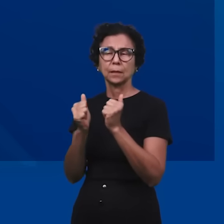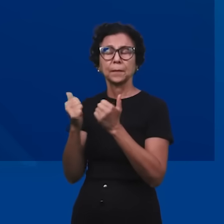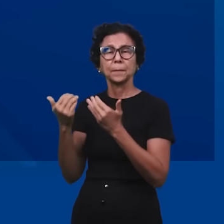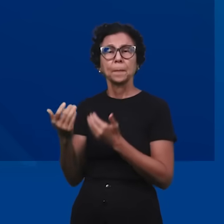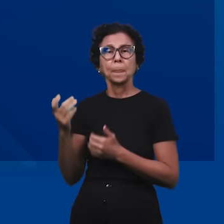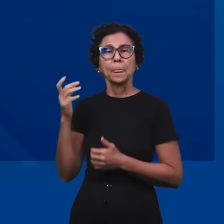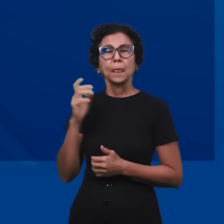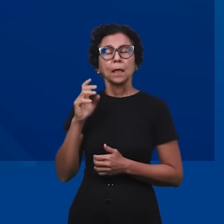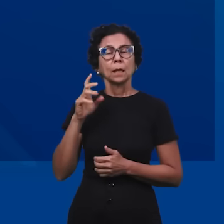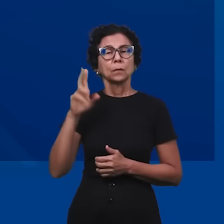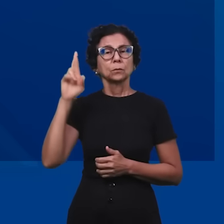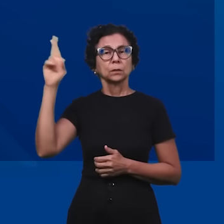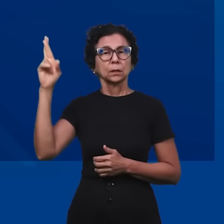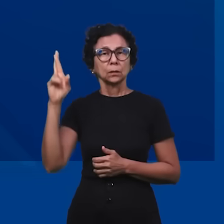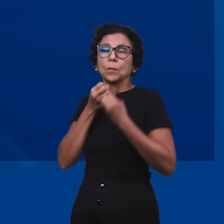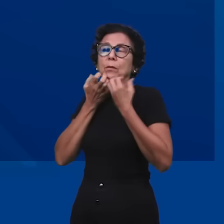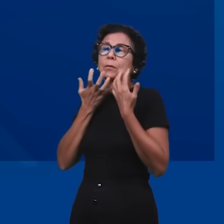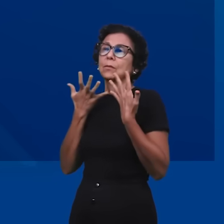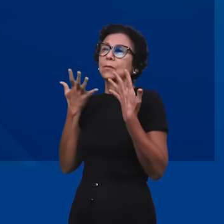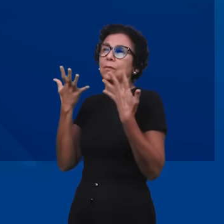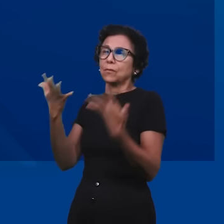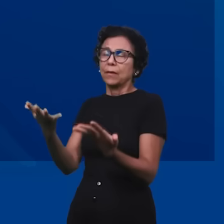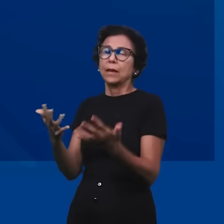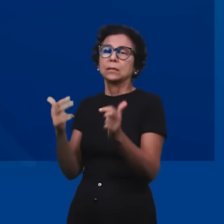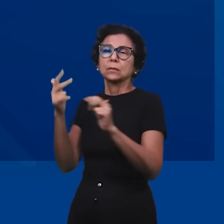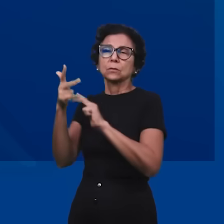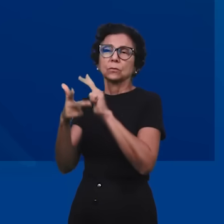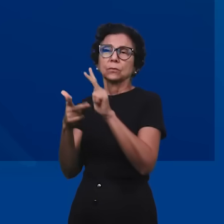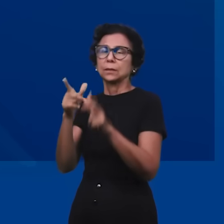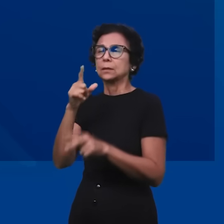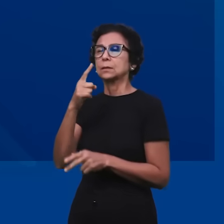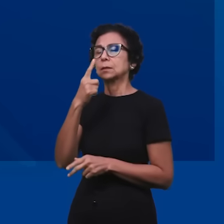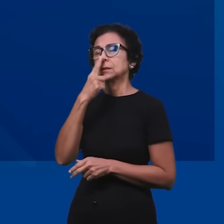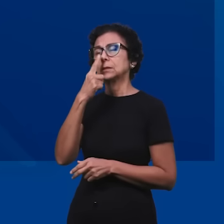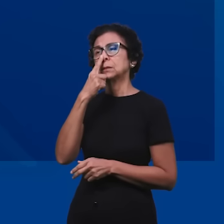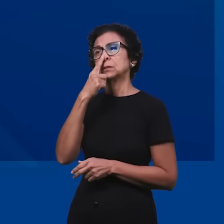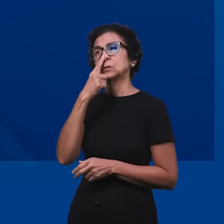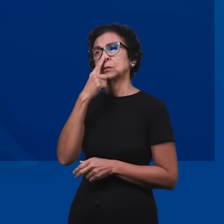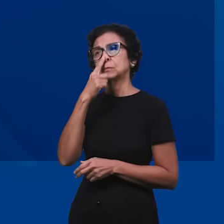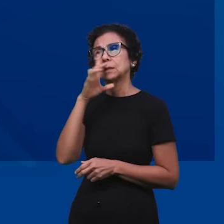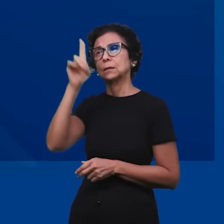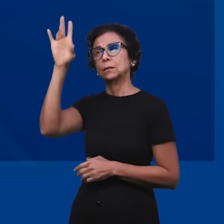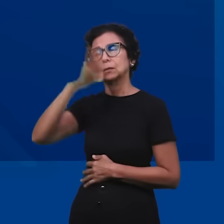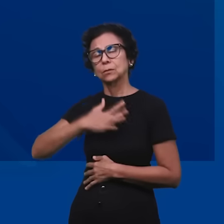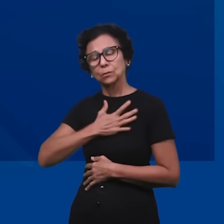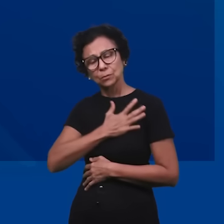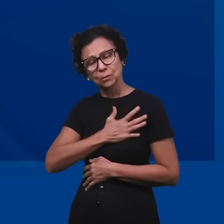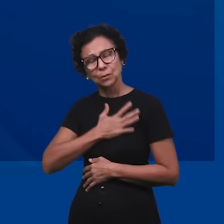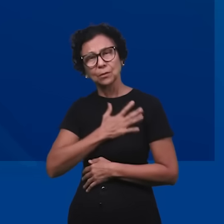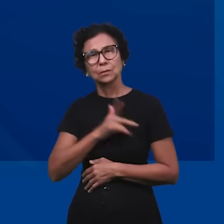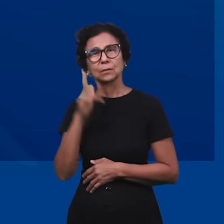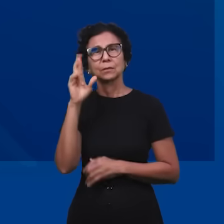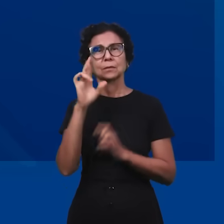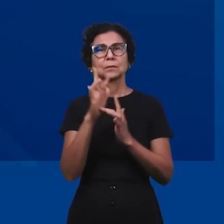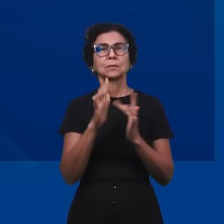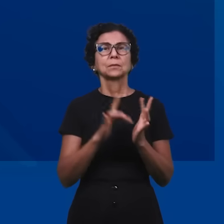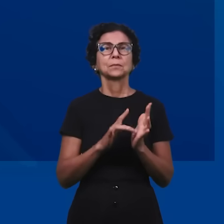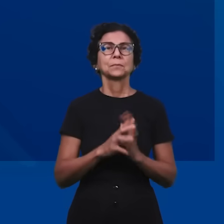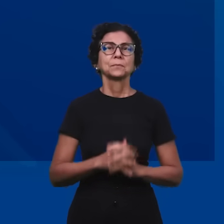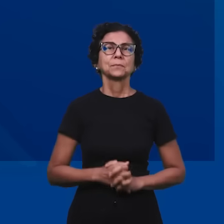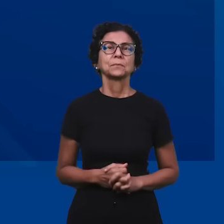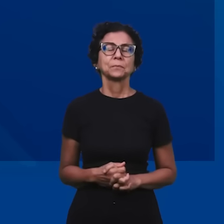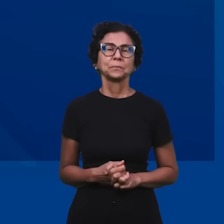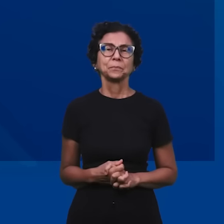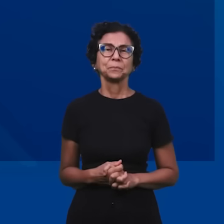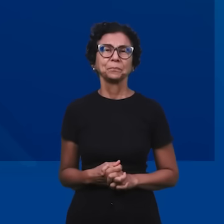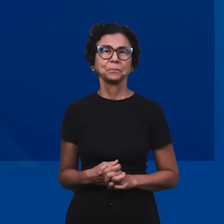porque isso é agradável ao Pai. A oração é a nossa conversa com Deus íntima, e isso agrada ao Senhor. A